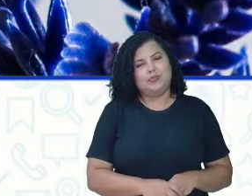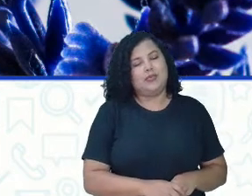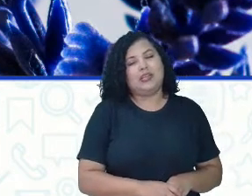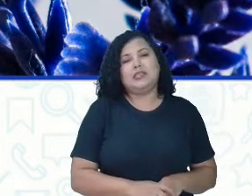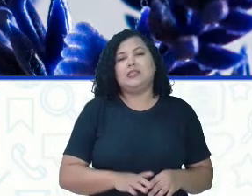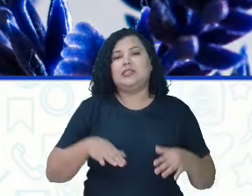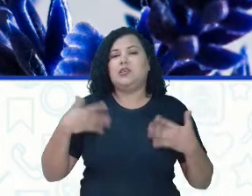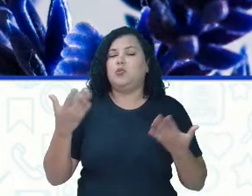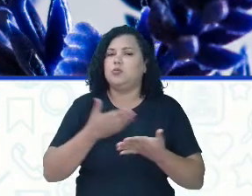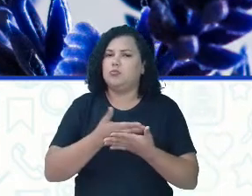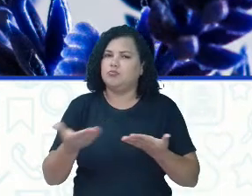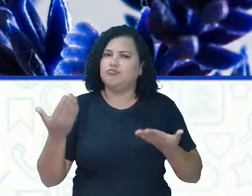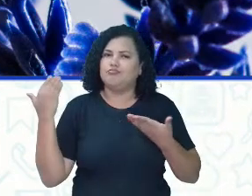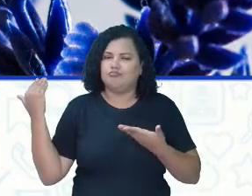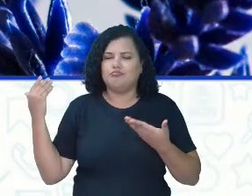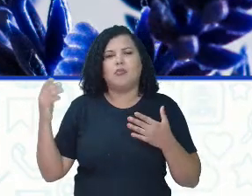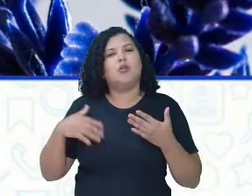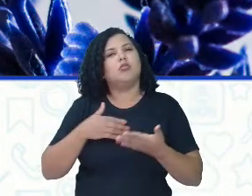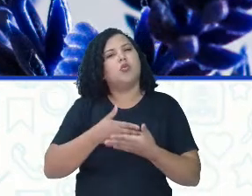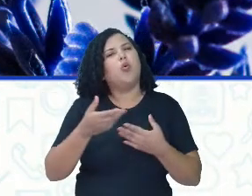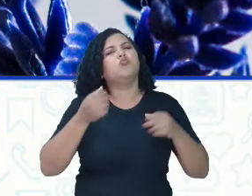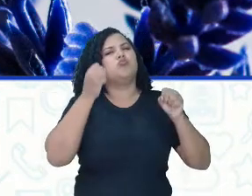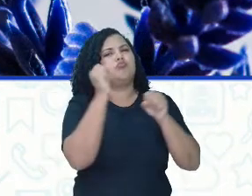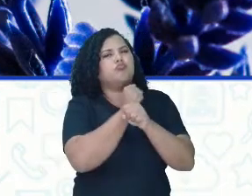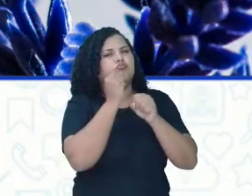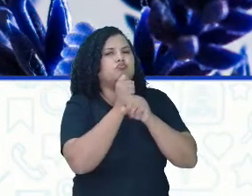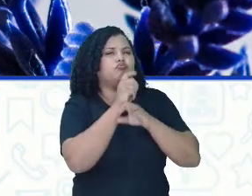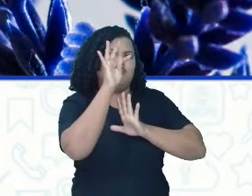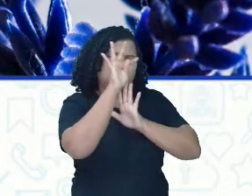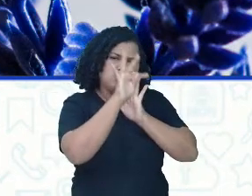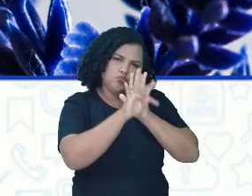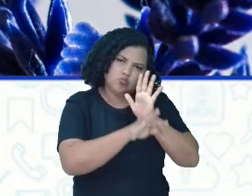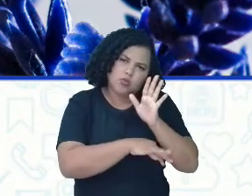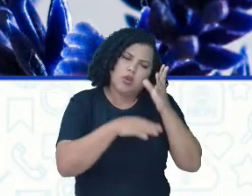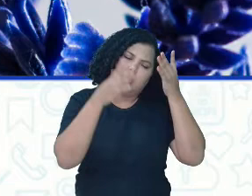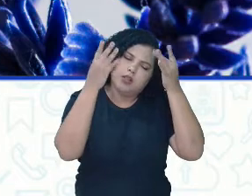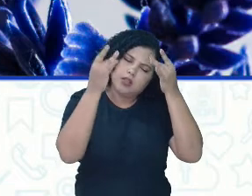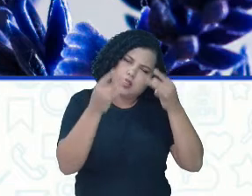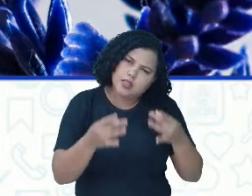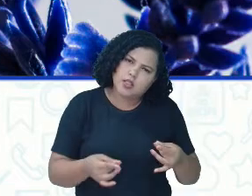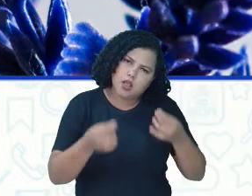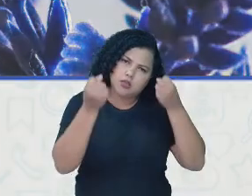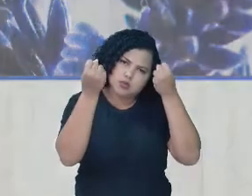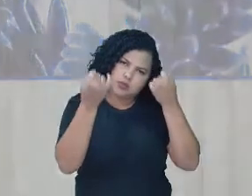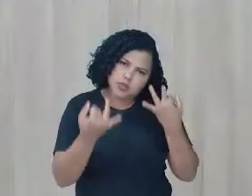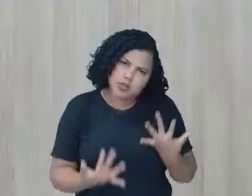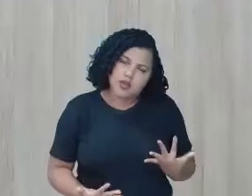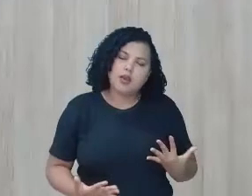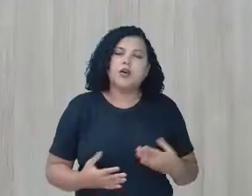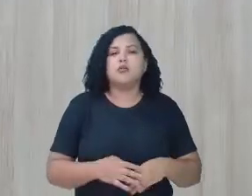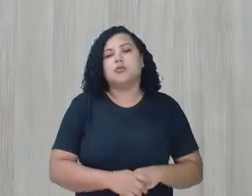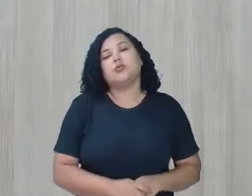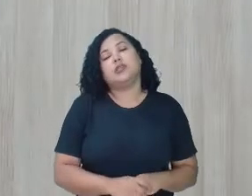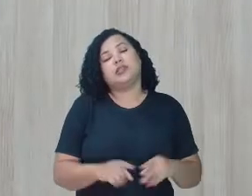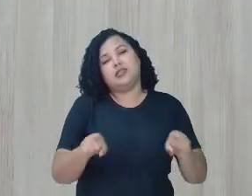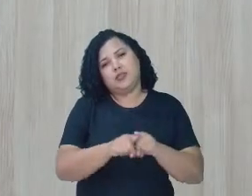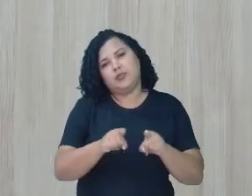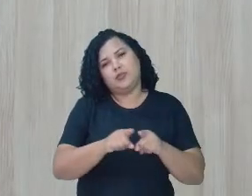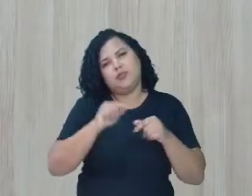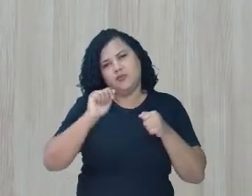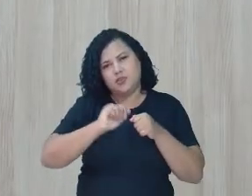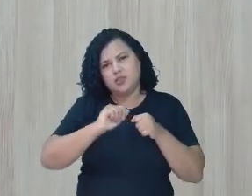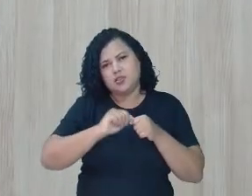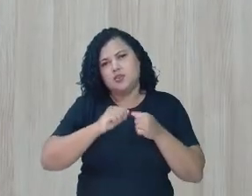partir disso, a gente constrói todo um texto descrevendo, narrando, contando e também